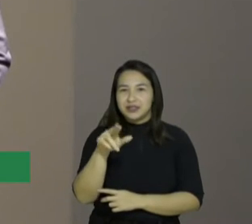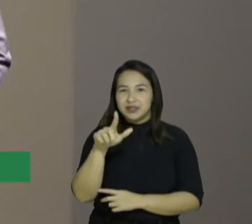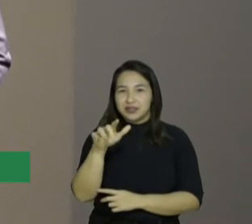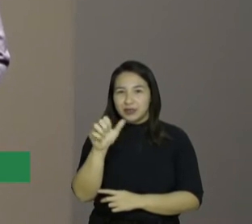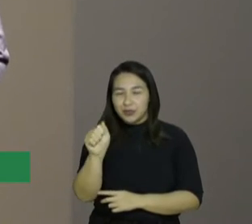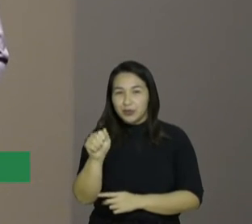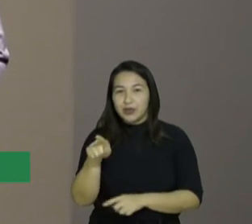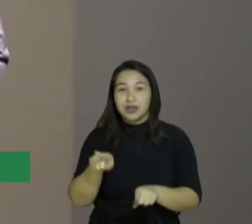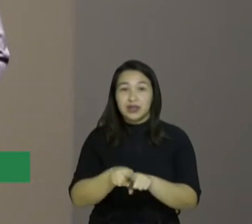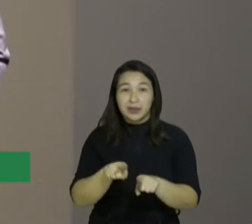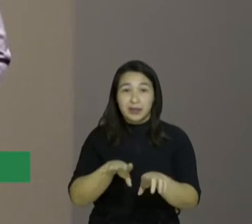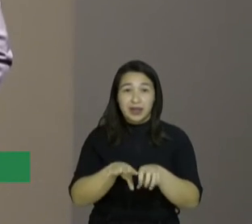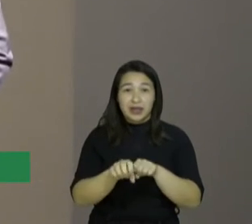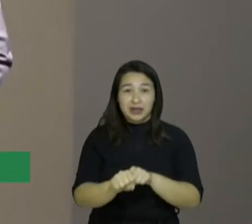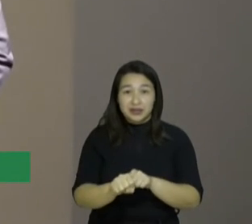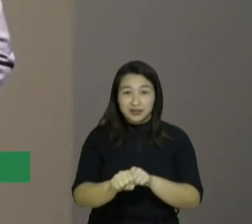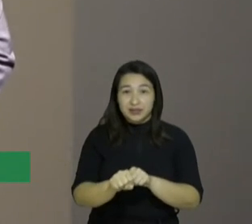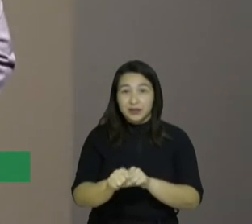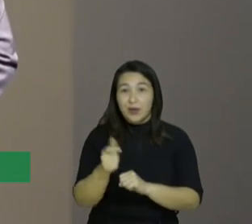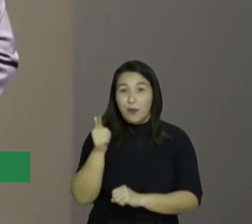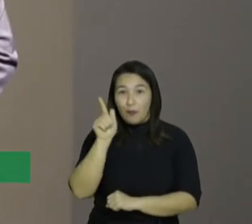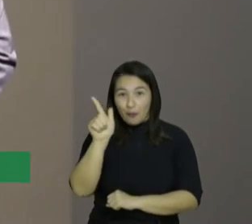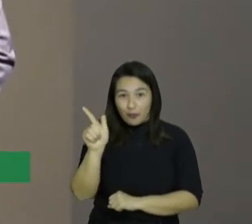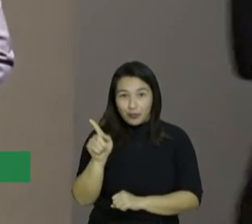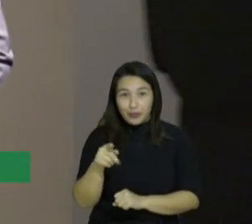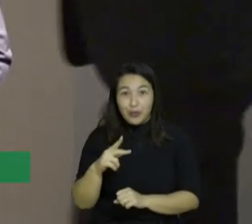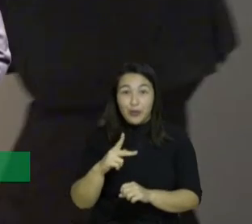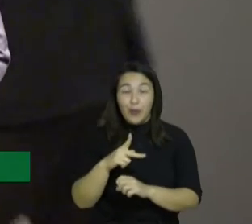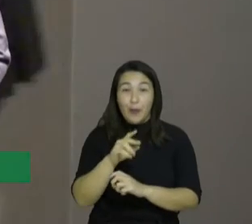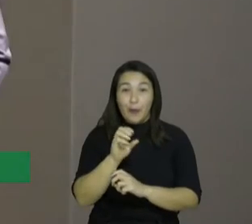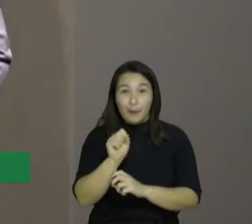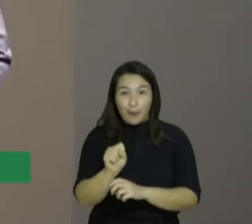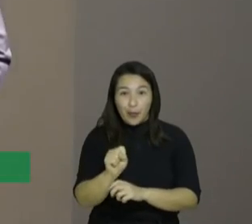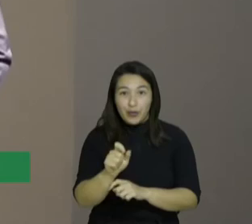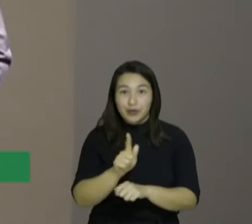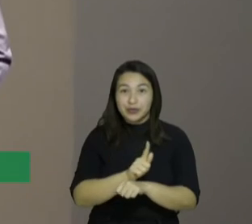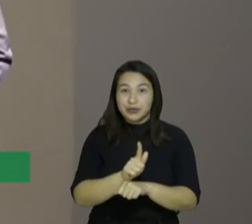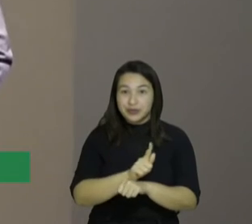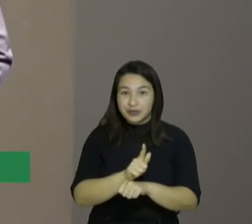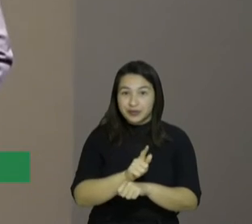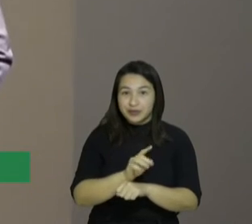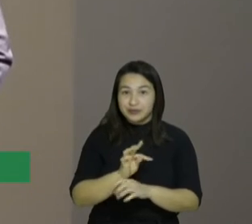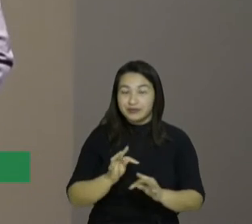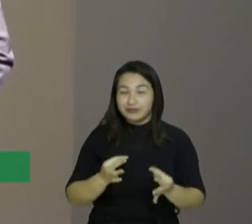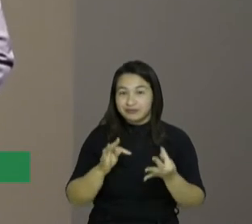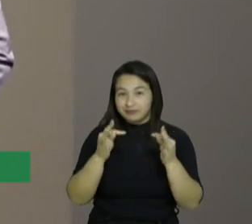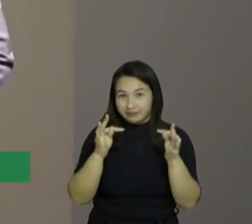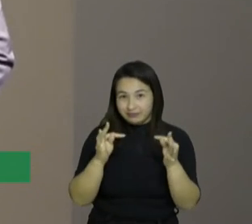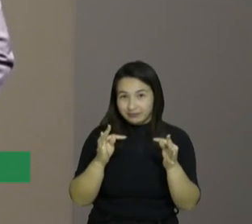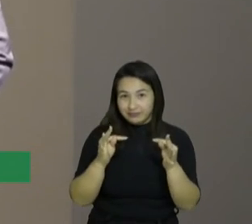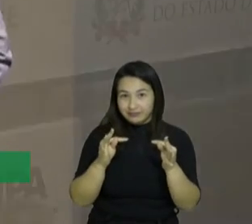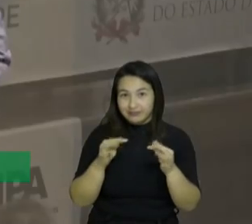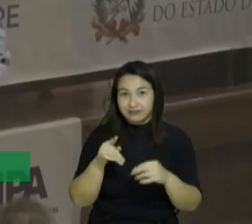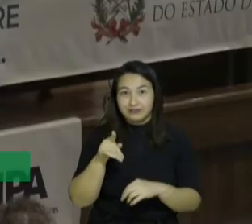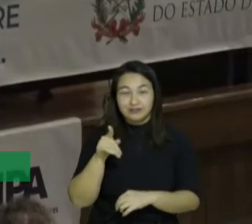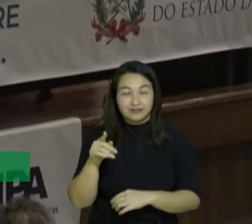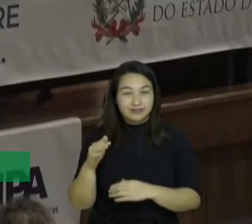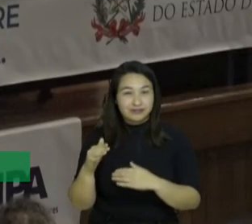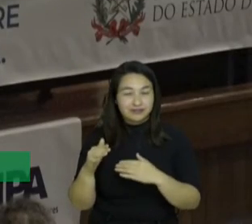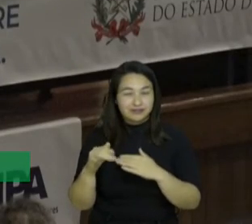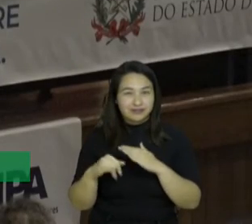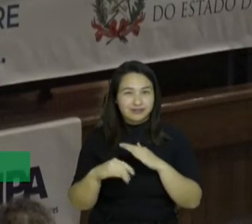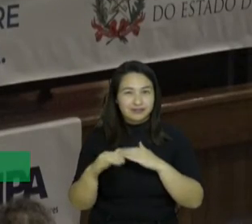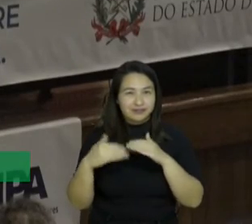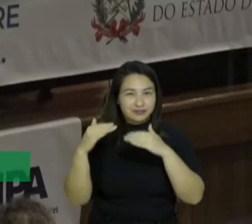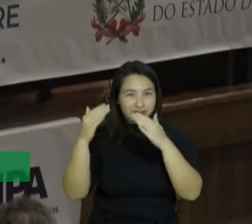Brasilian manufactures e pós-graduado em gestão de tecnologia Empresarial no Instituto internacional de desenvolvimento de